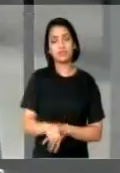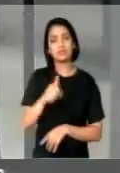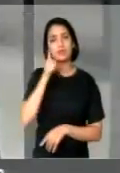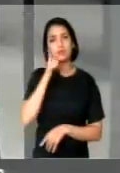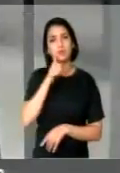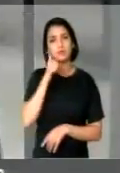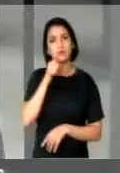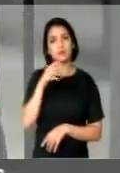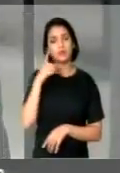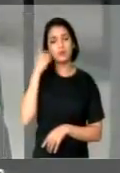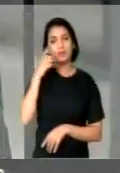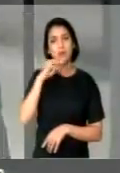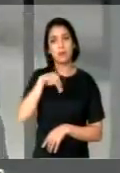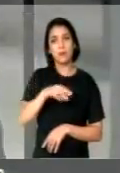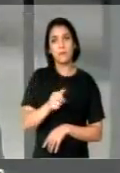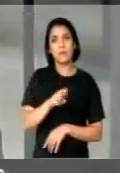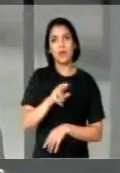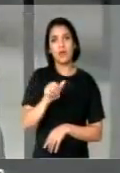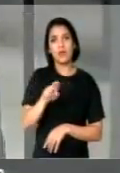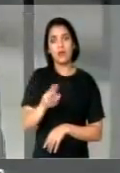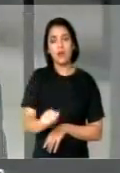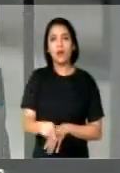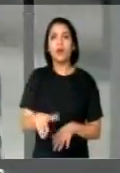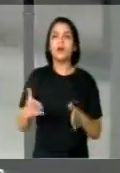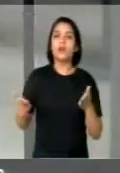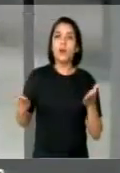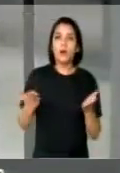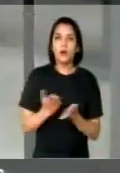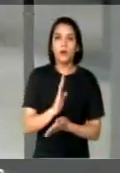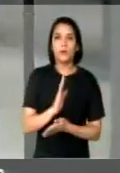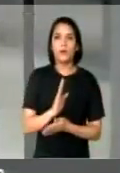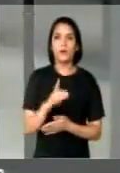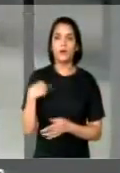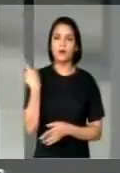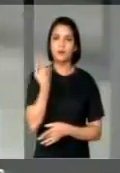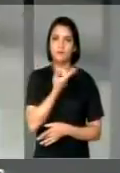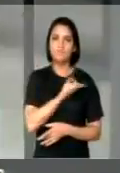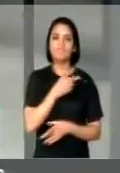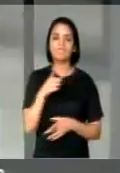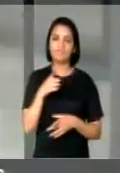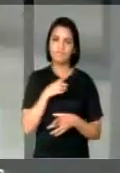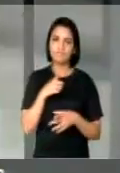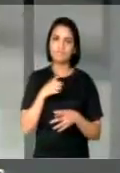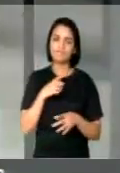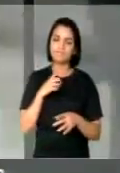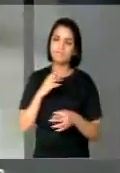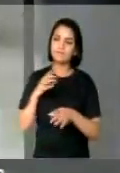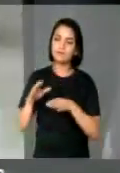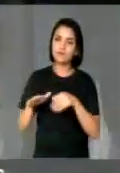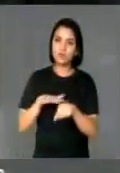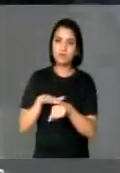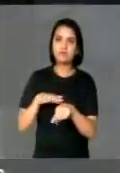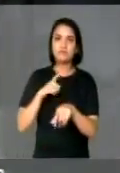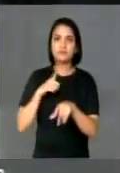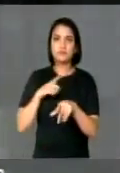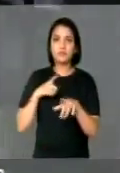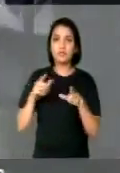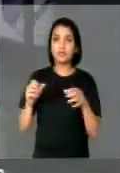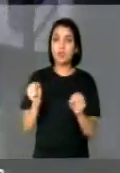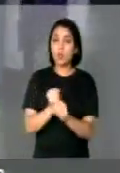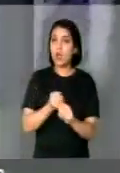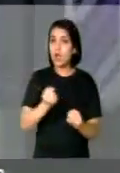Deputada Mariana Carvalho aprovou, aliás, construímos um consenso, então grandes hospitais